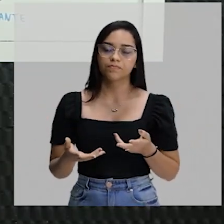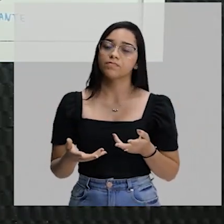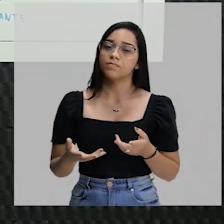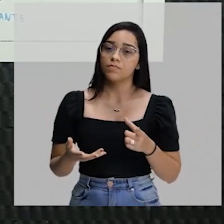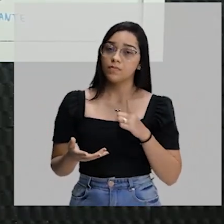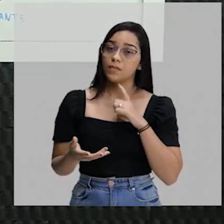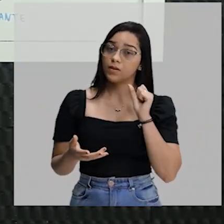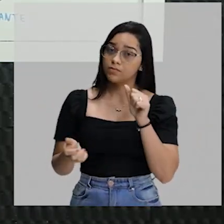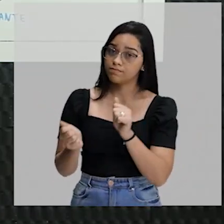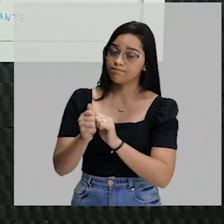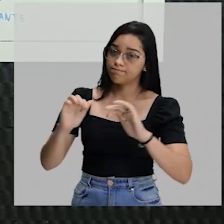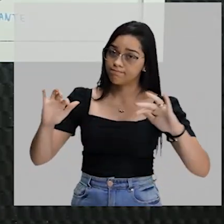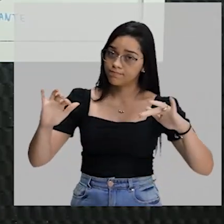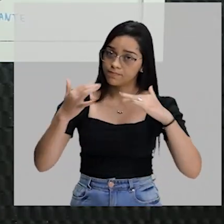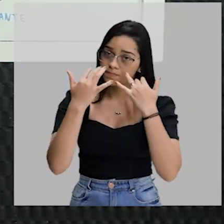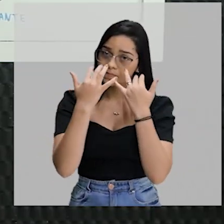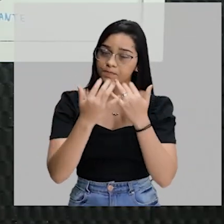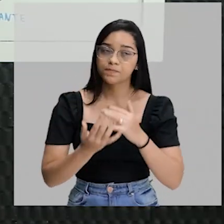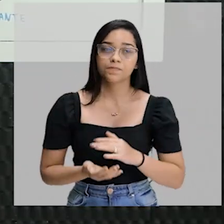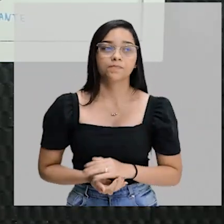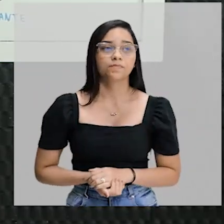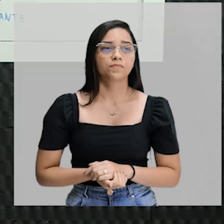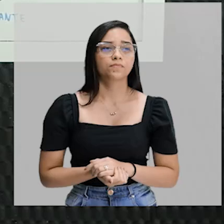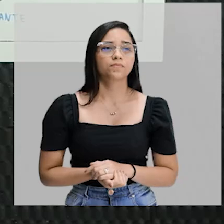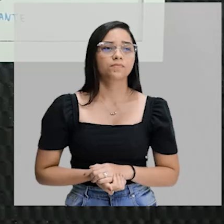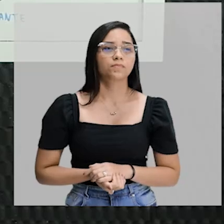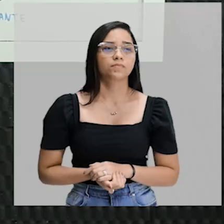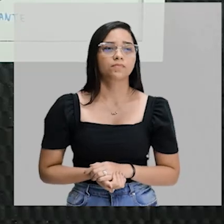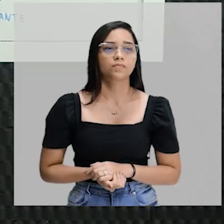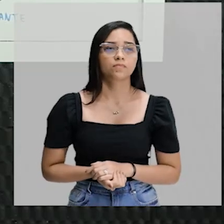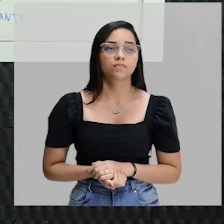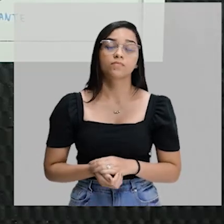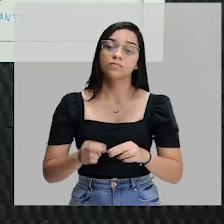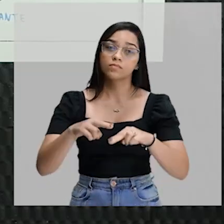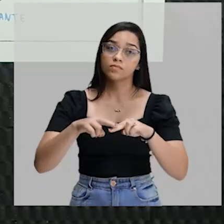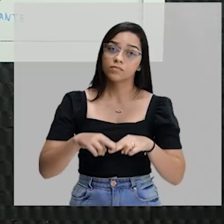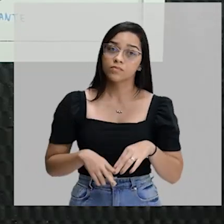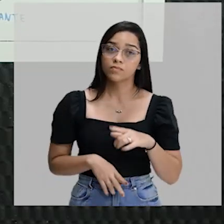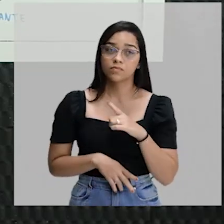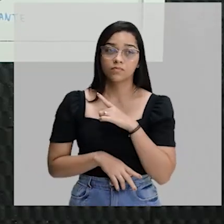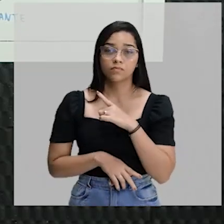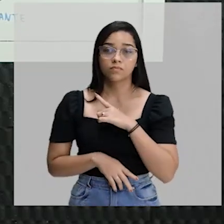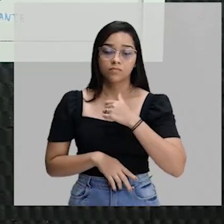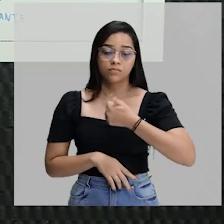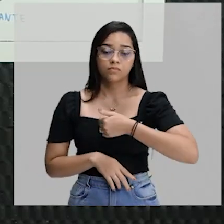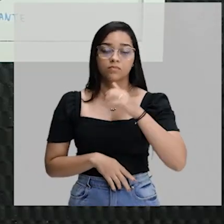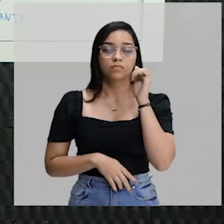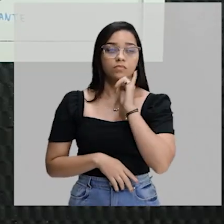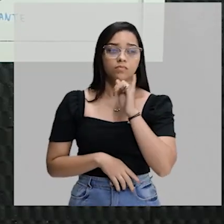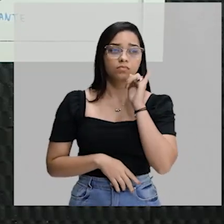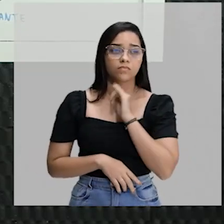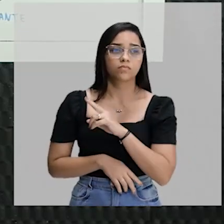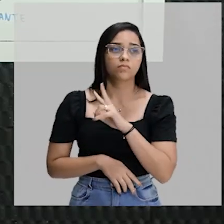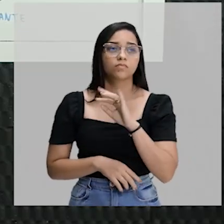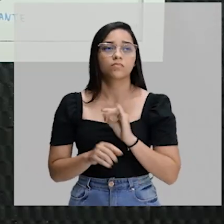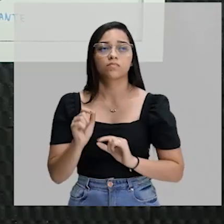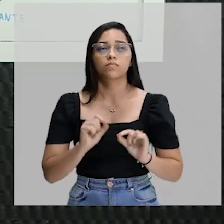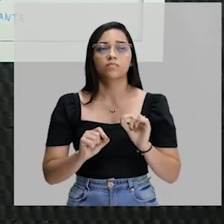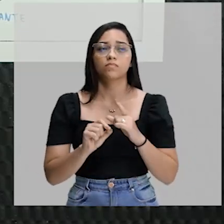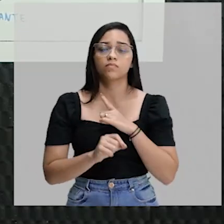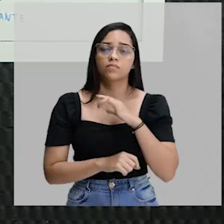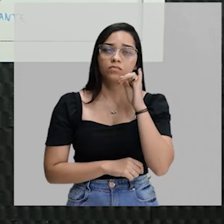Fica aqui comigo agora, preste atenção, olha o que diz aqui. Ó. Nesse primeiro exemplo, nós vamos